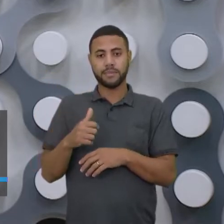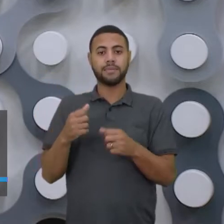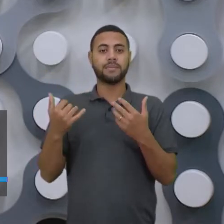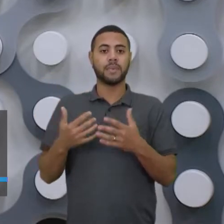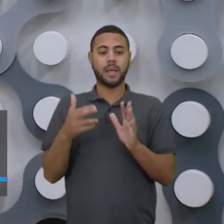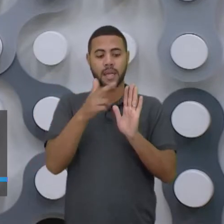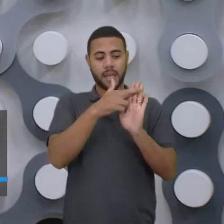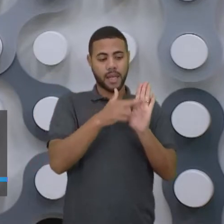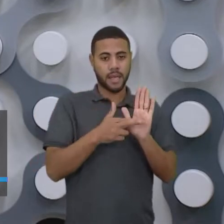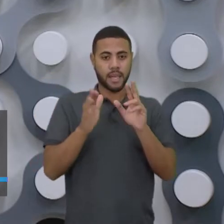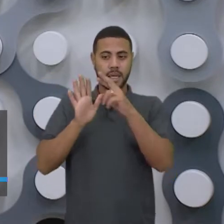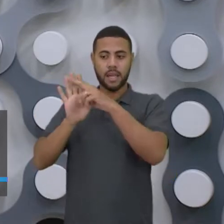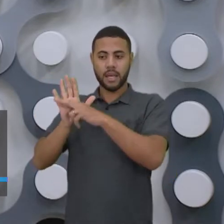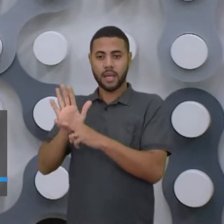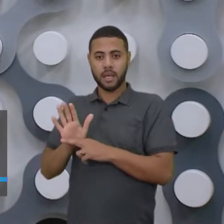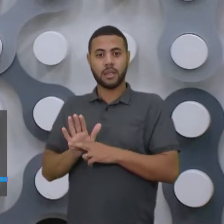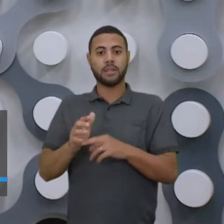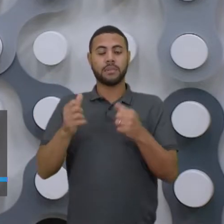do futsal.